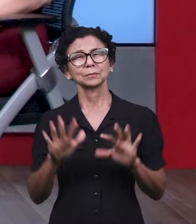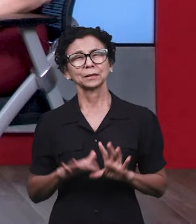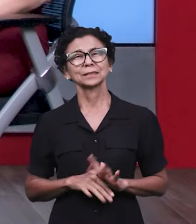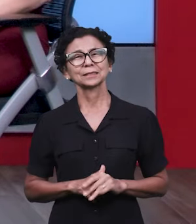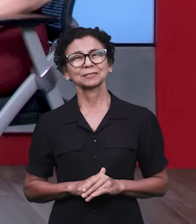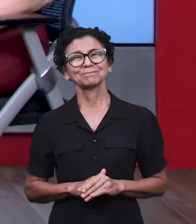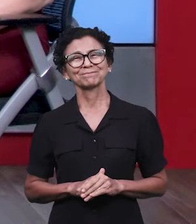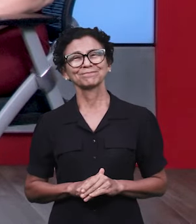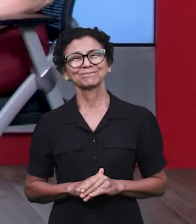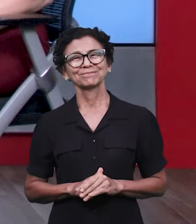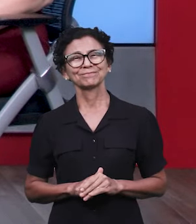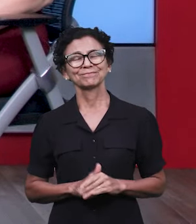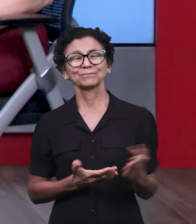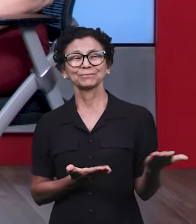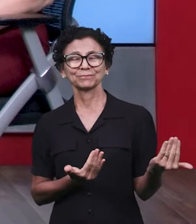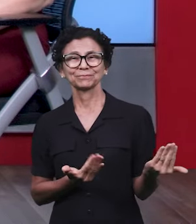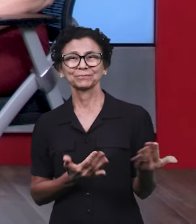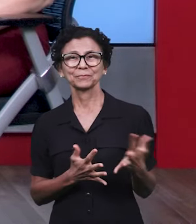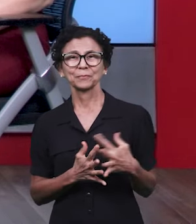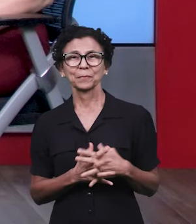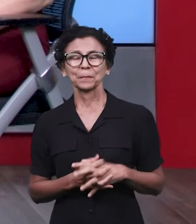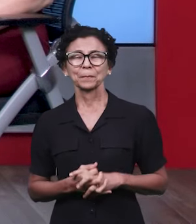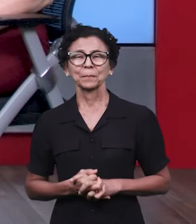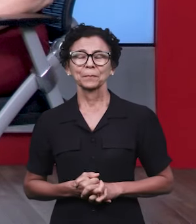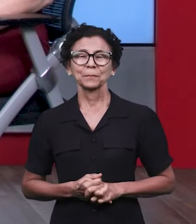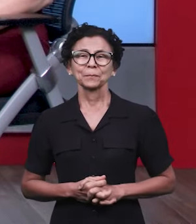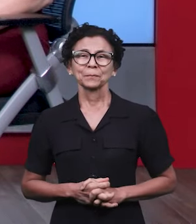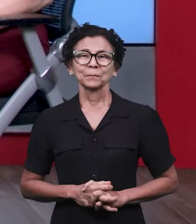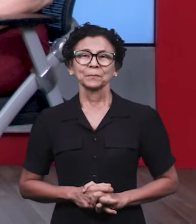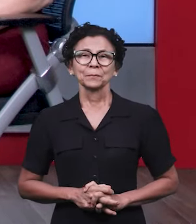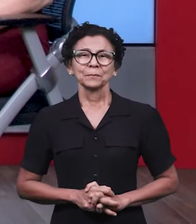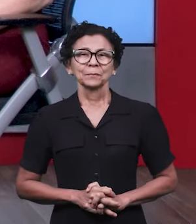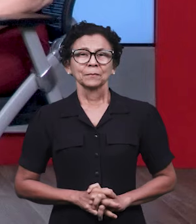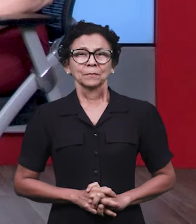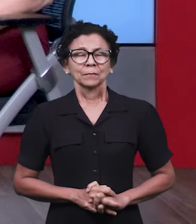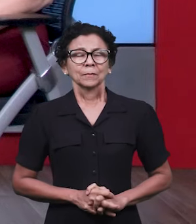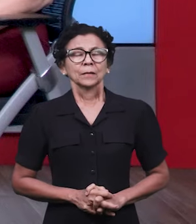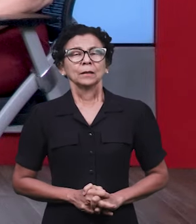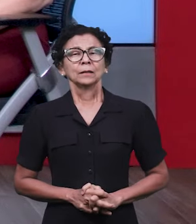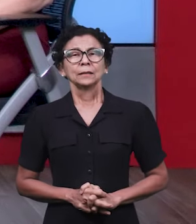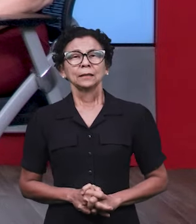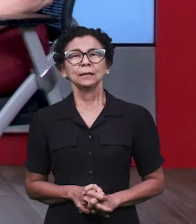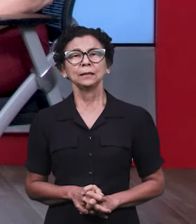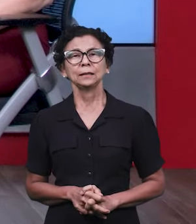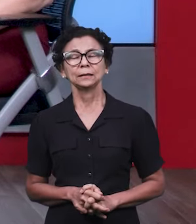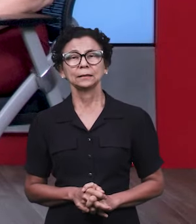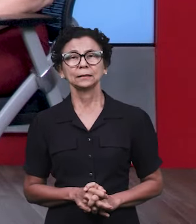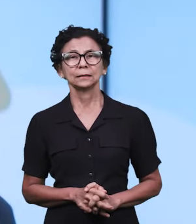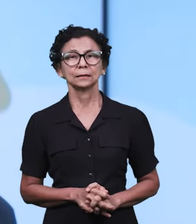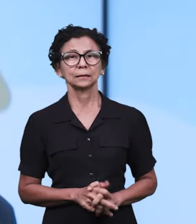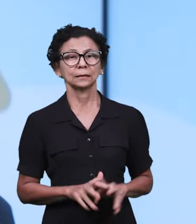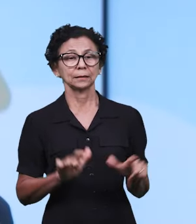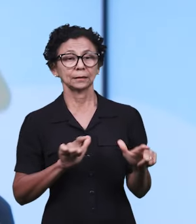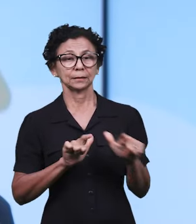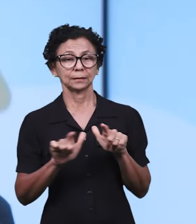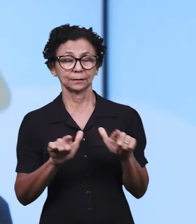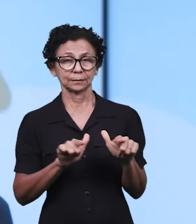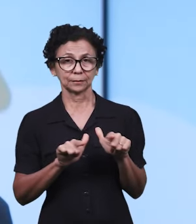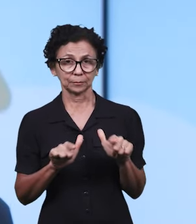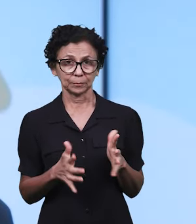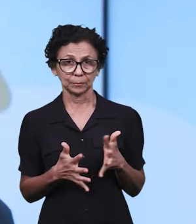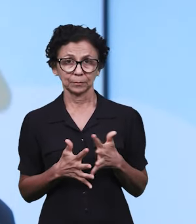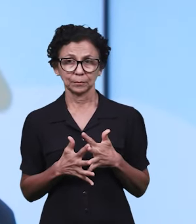fico vendo o seu engajamento nesse trabalho, mas não sei se todos o nosso público que